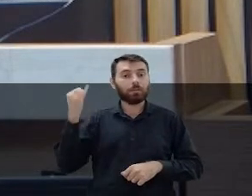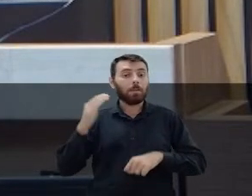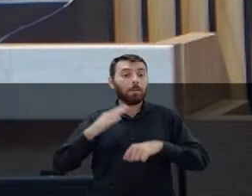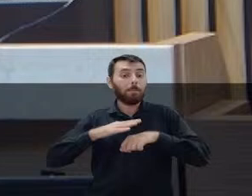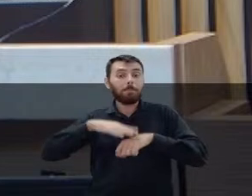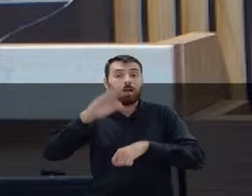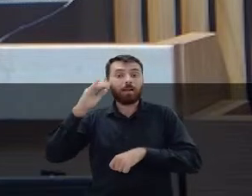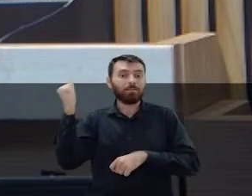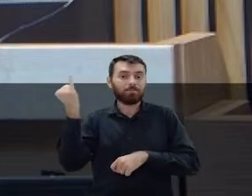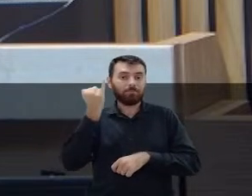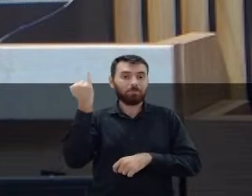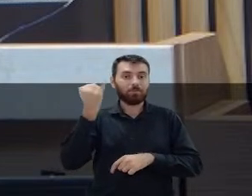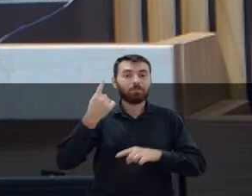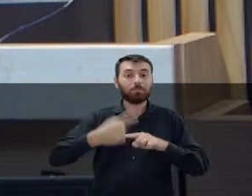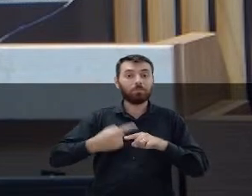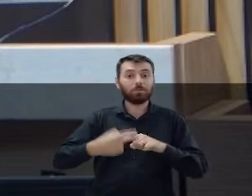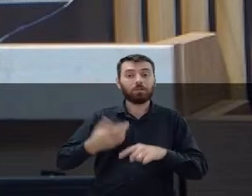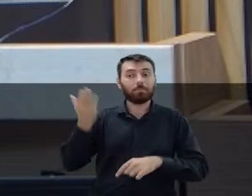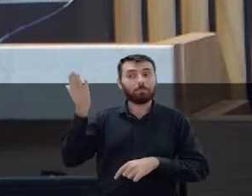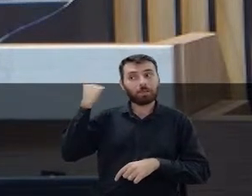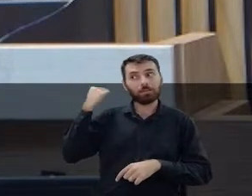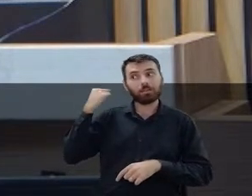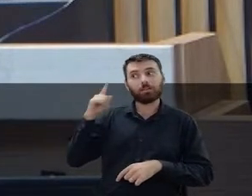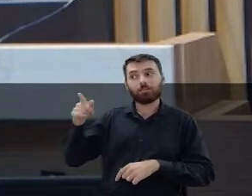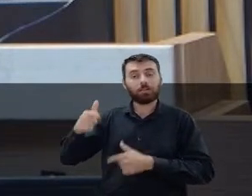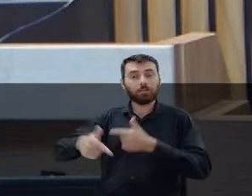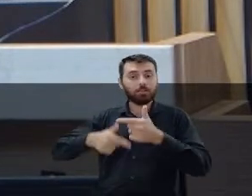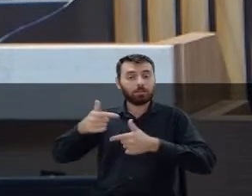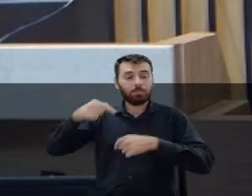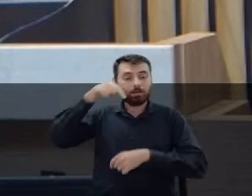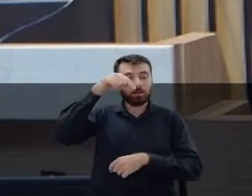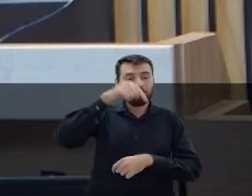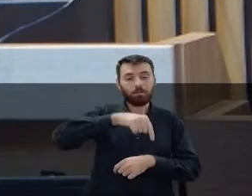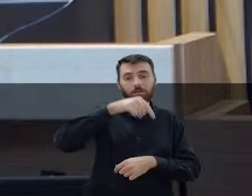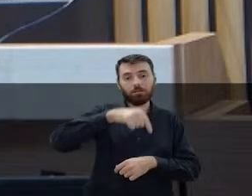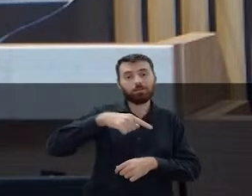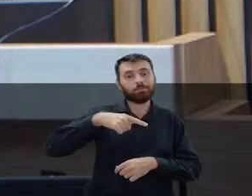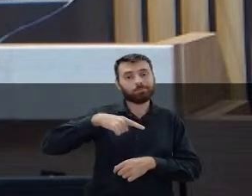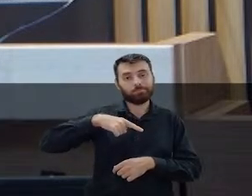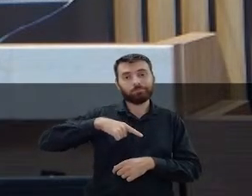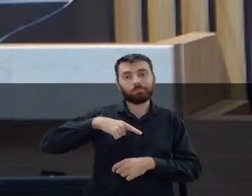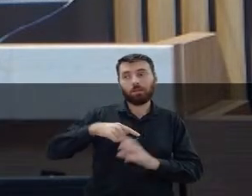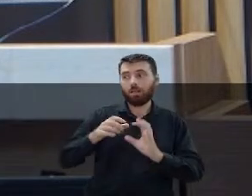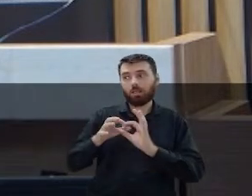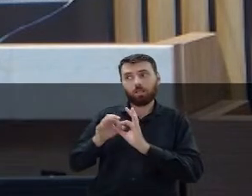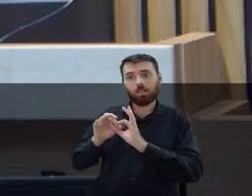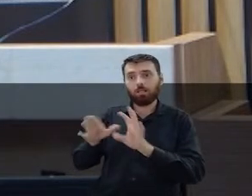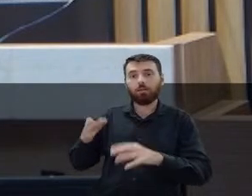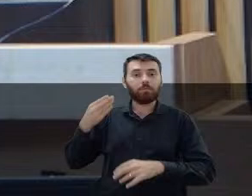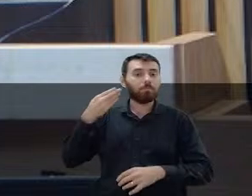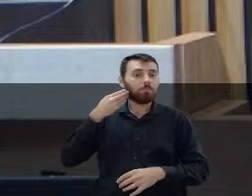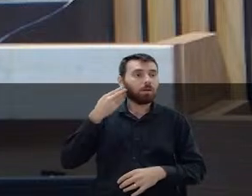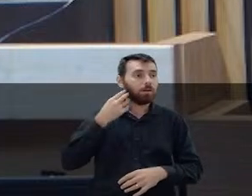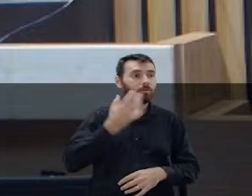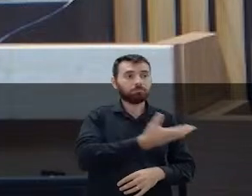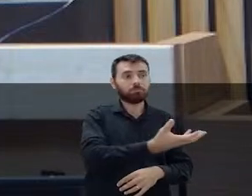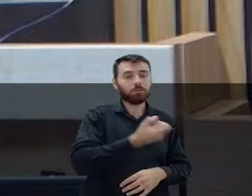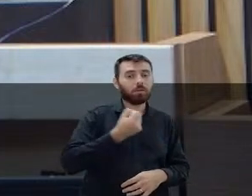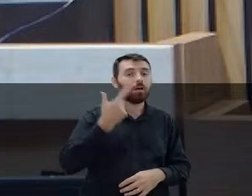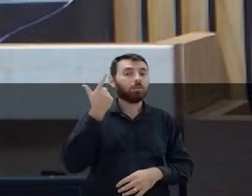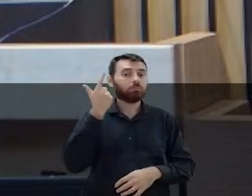amplos poderes otorgados à recorrida, que tinha total acesso a essa conta bancária da recorrente e era a única pessoa